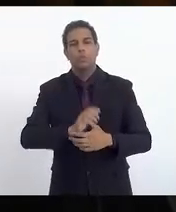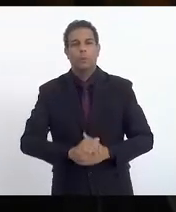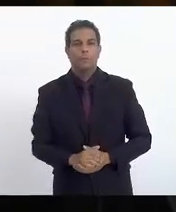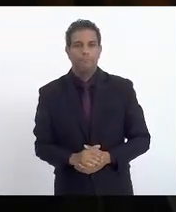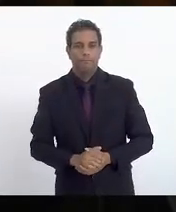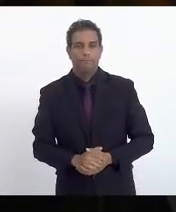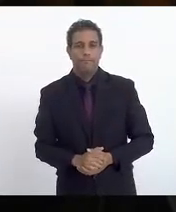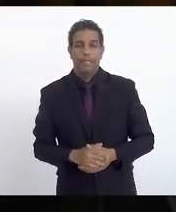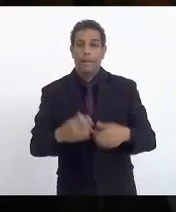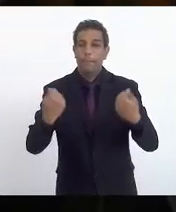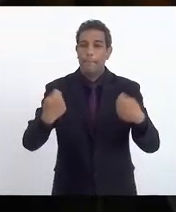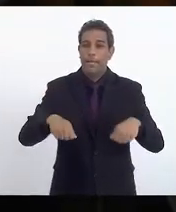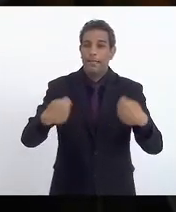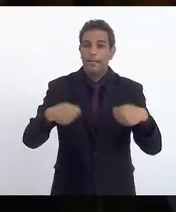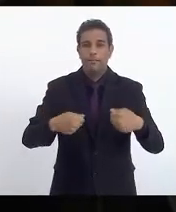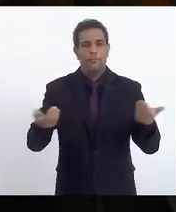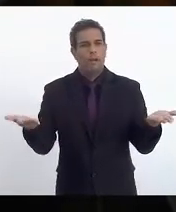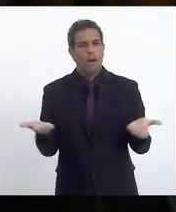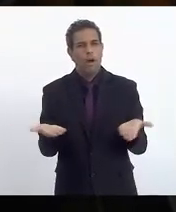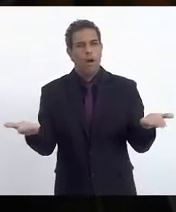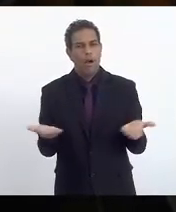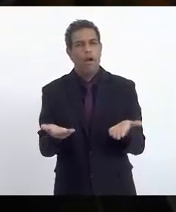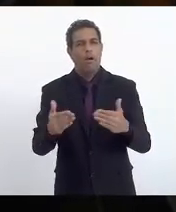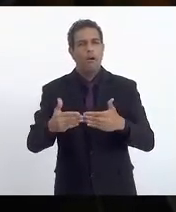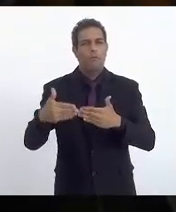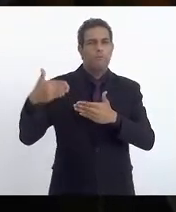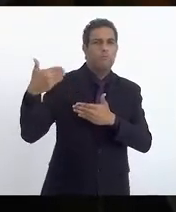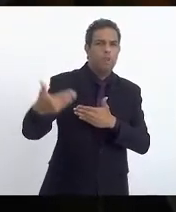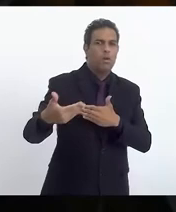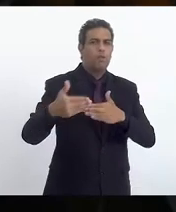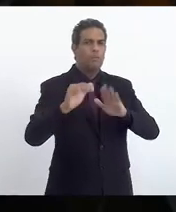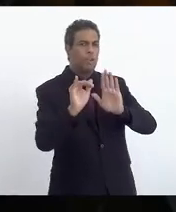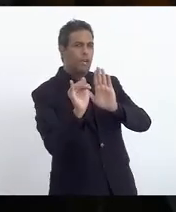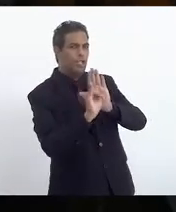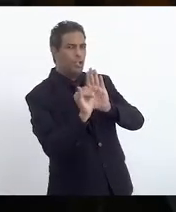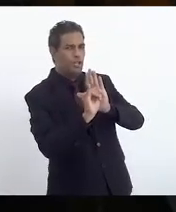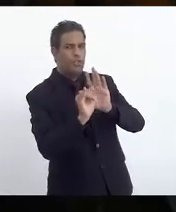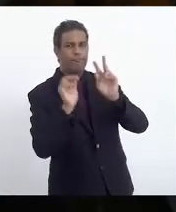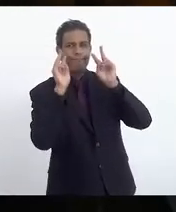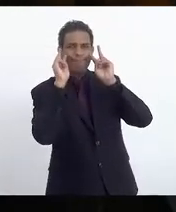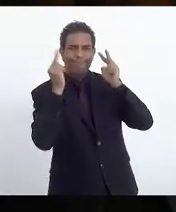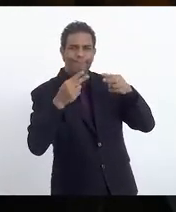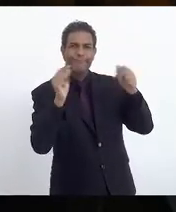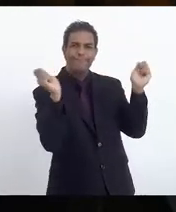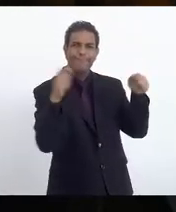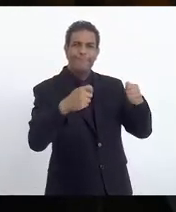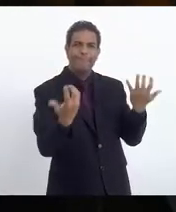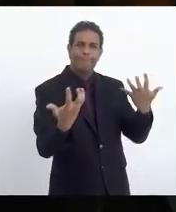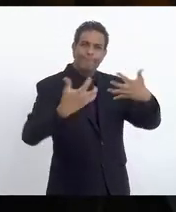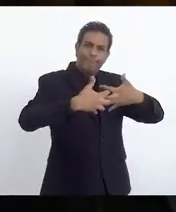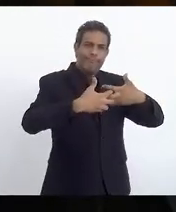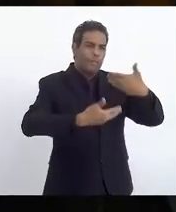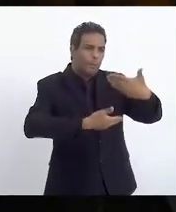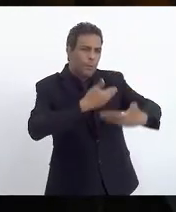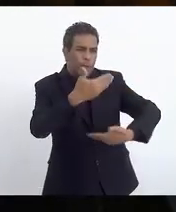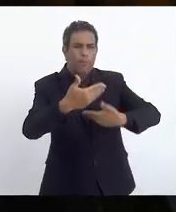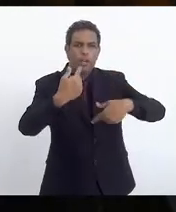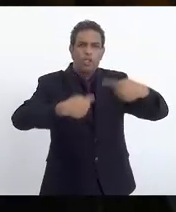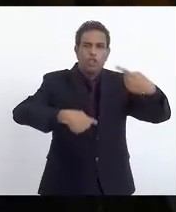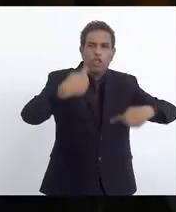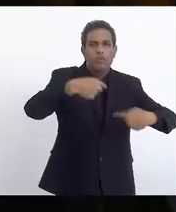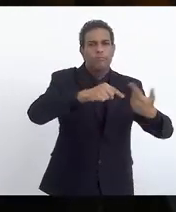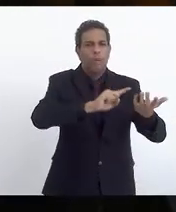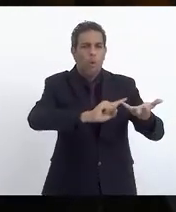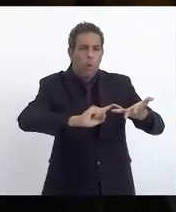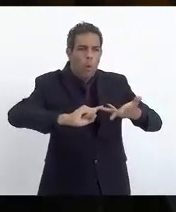é preciso é que o próximo edital seja fruto de um processo de discussão